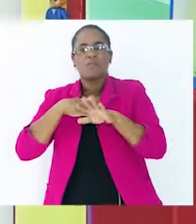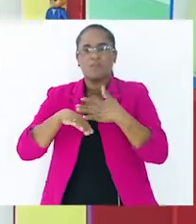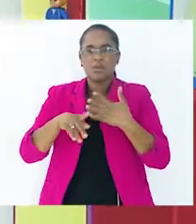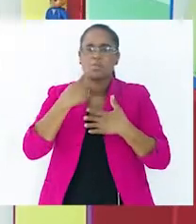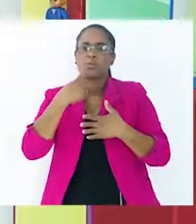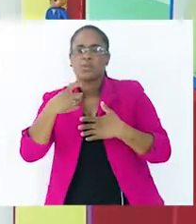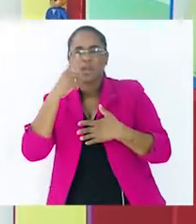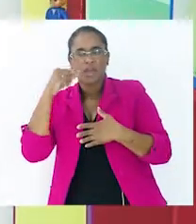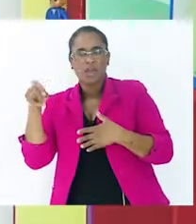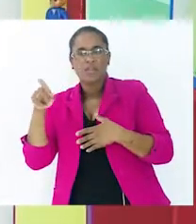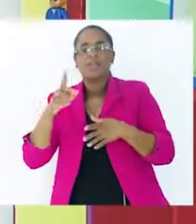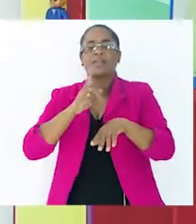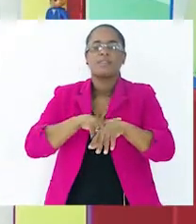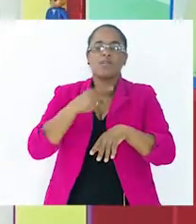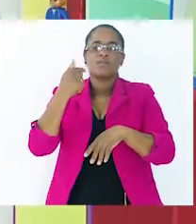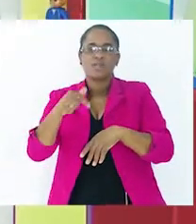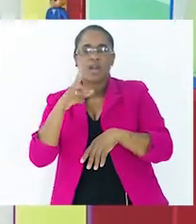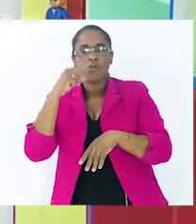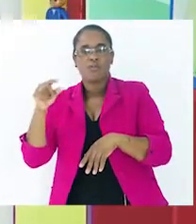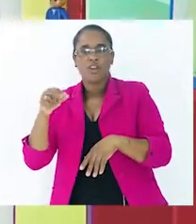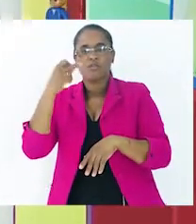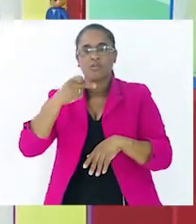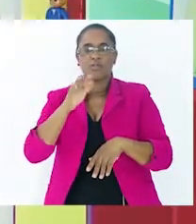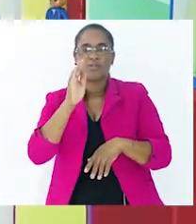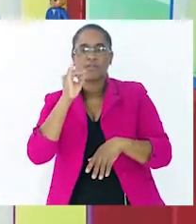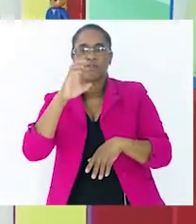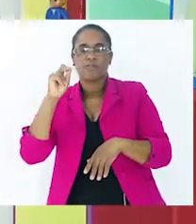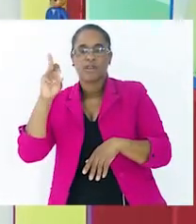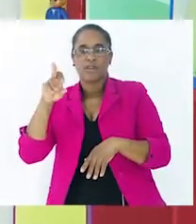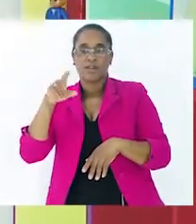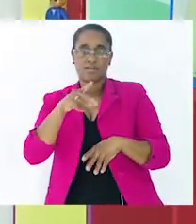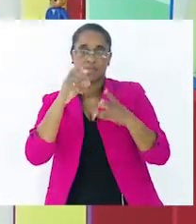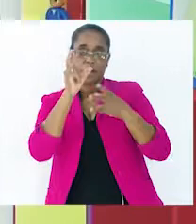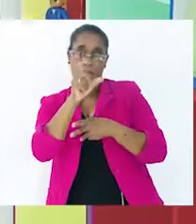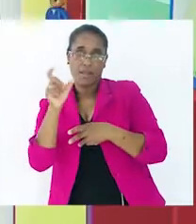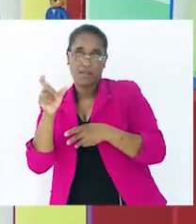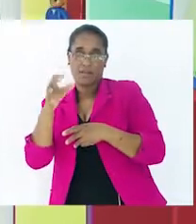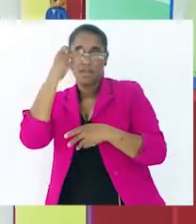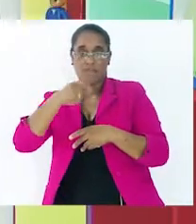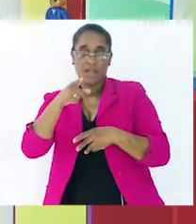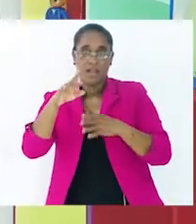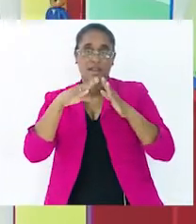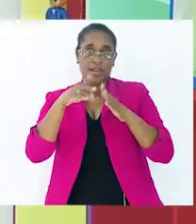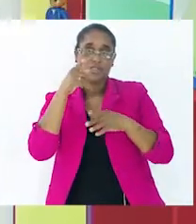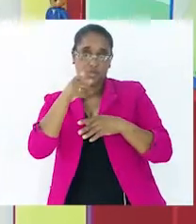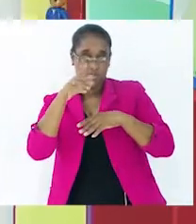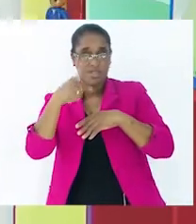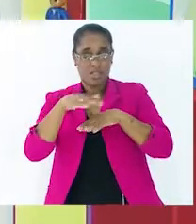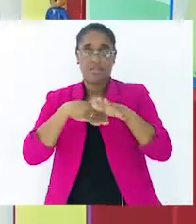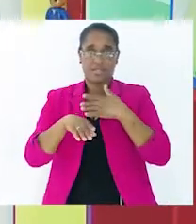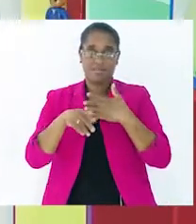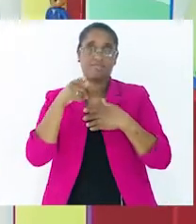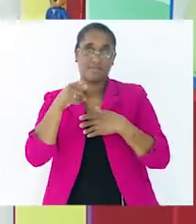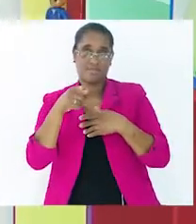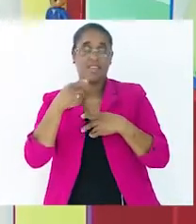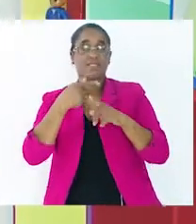Perguntei-lhe em que tempo está o verbo ficar na oração. Ficamos em casa. É o que estás a fazer, não é assim? Estás lá em casa. Isso mesmo.